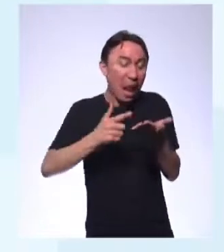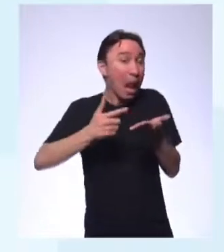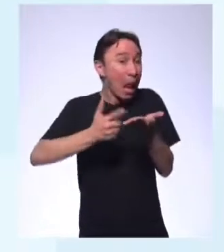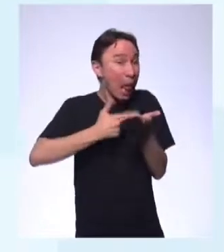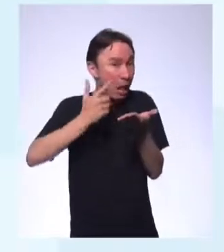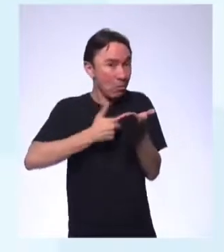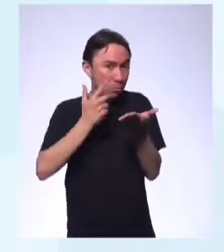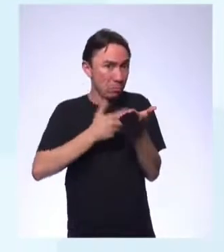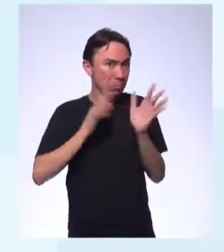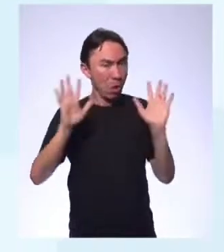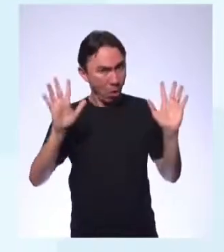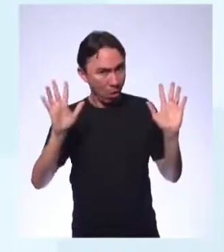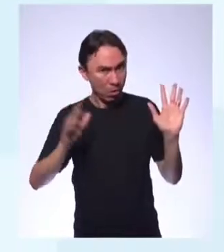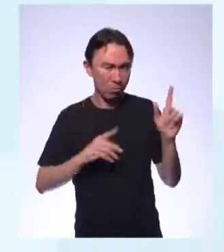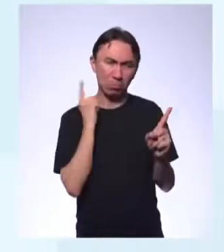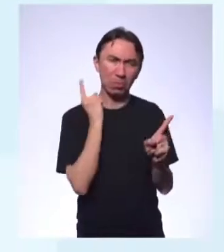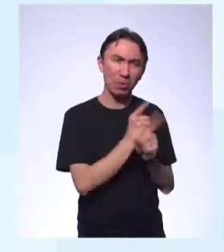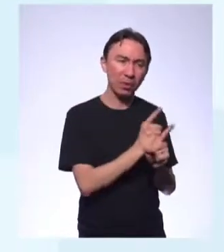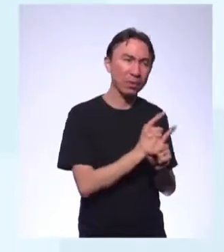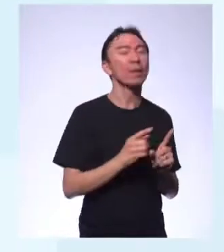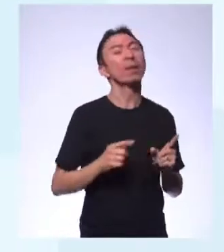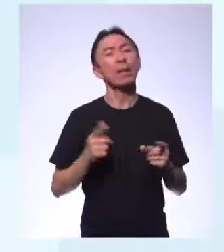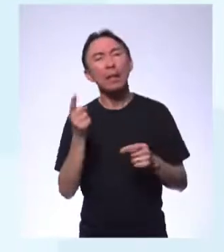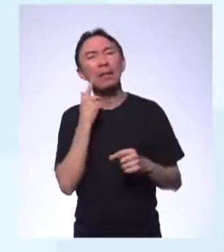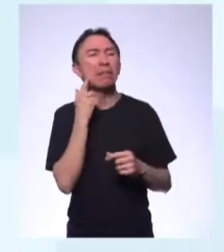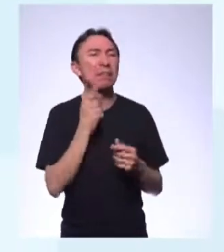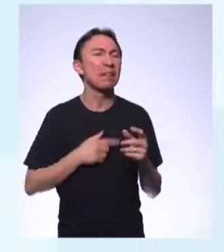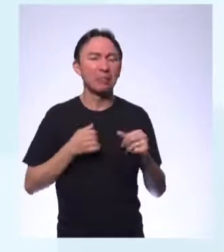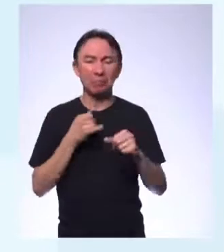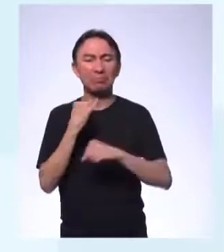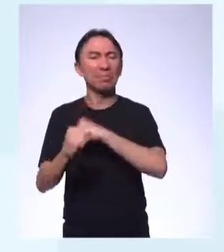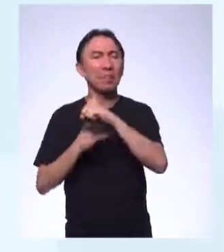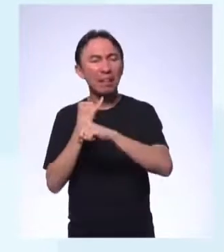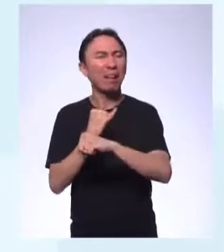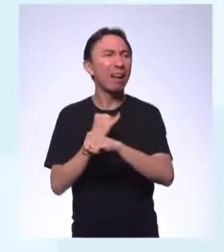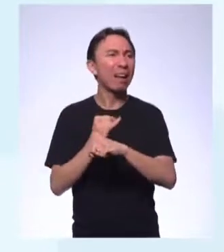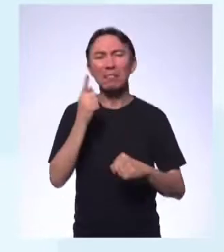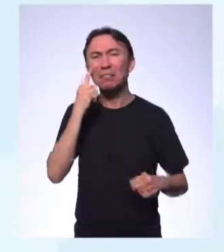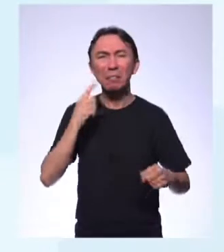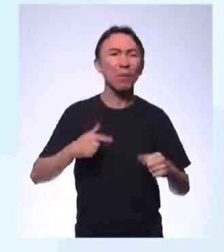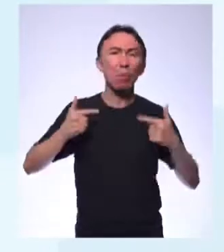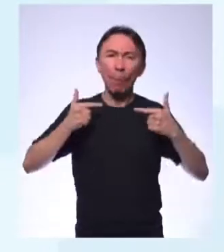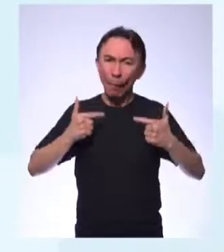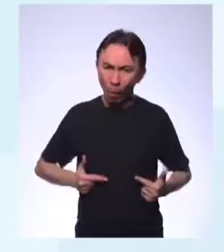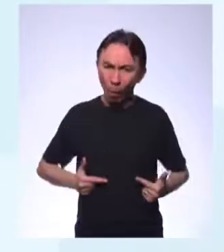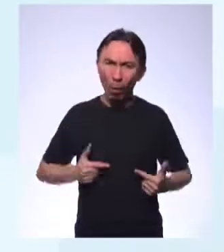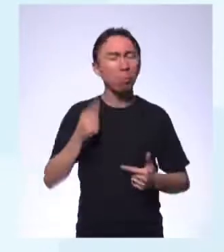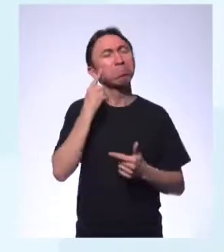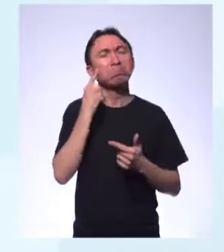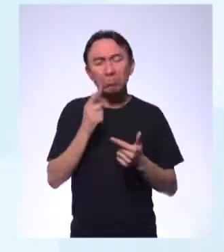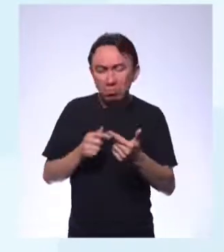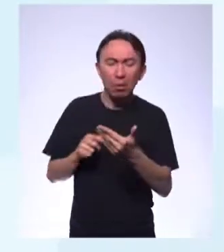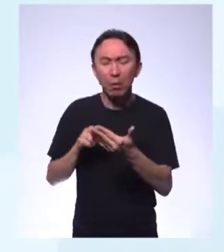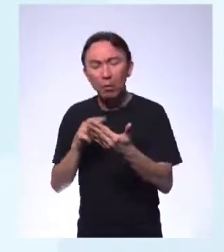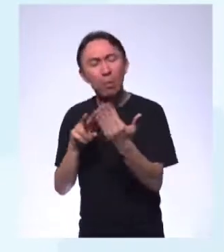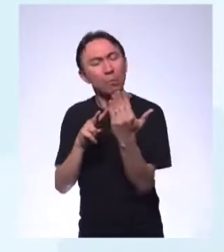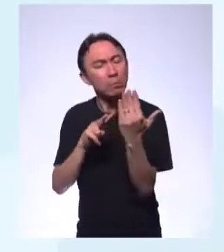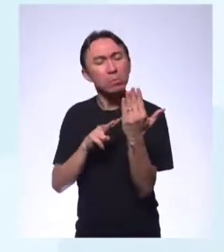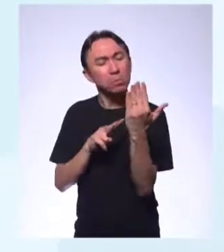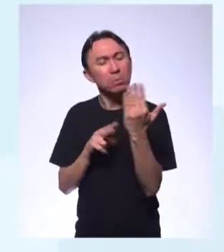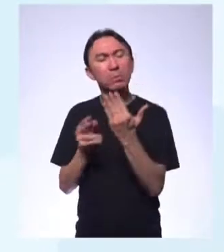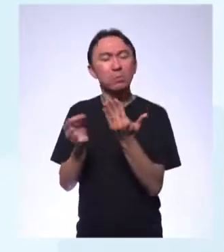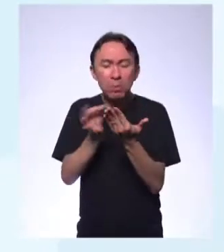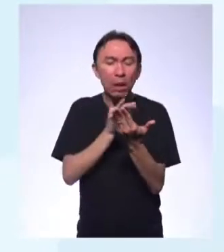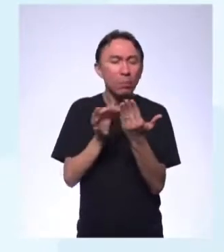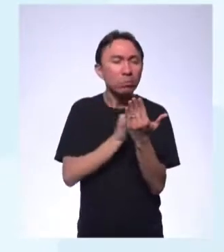tá? Então, blogueiros que eles vão trabalhando ali na neutralidade mesmo, fazendo o papel deles com responsabilidade e